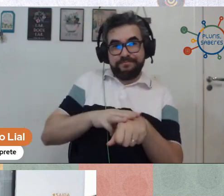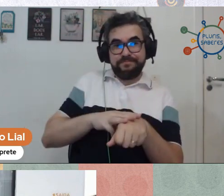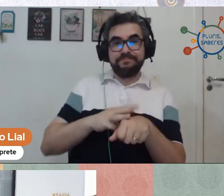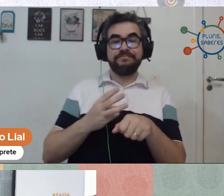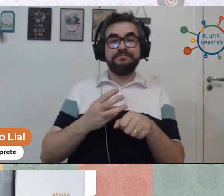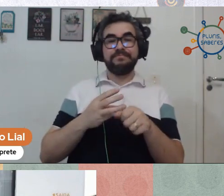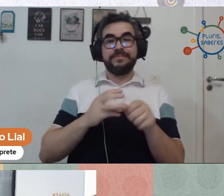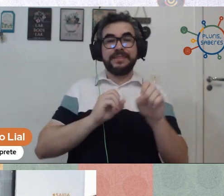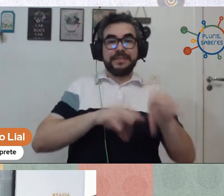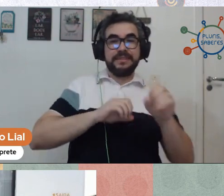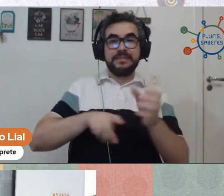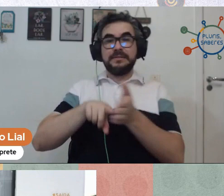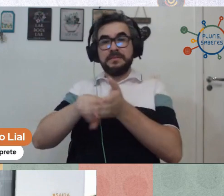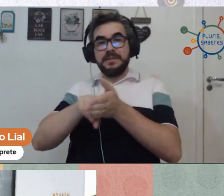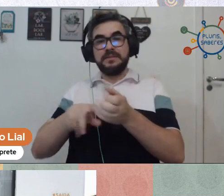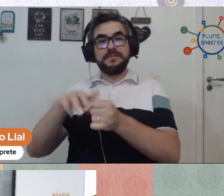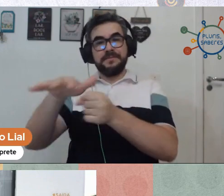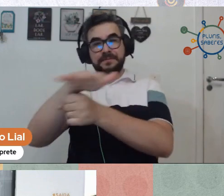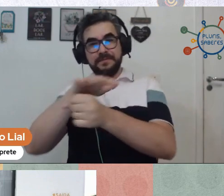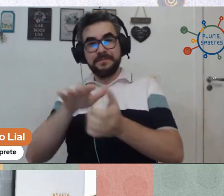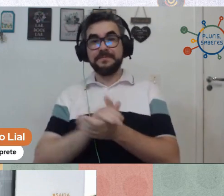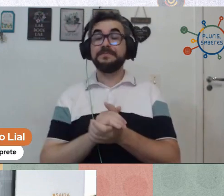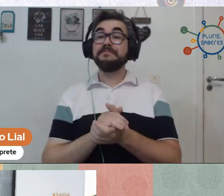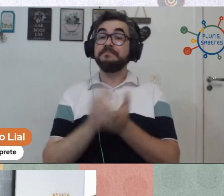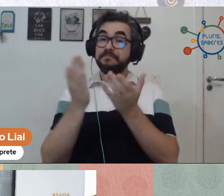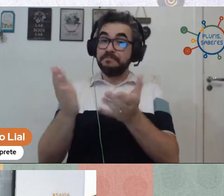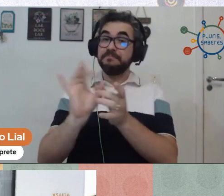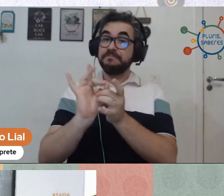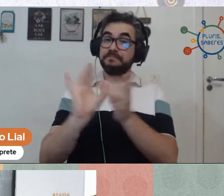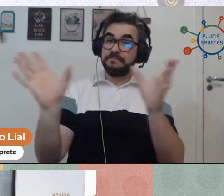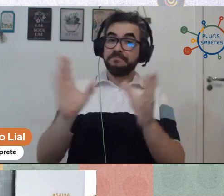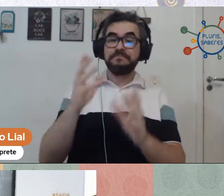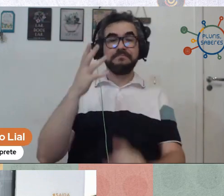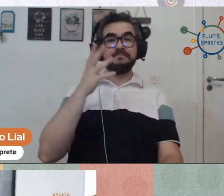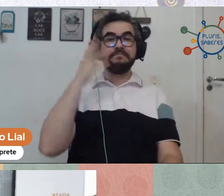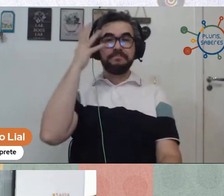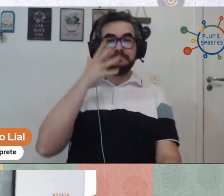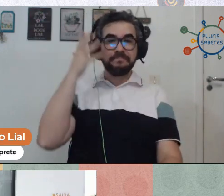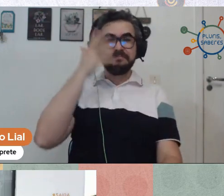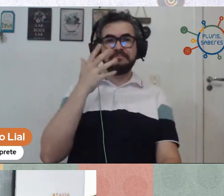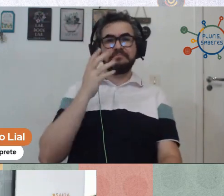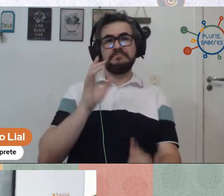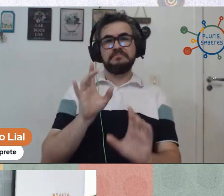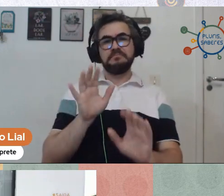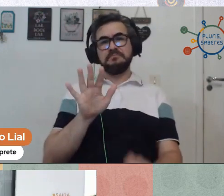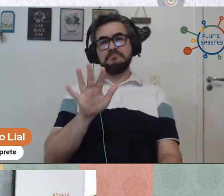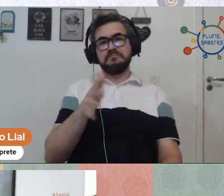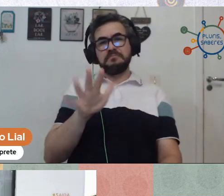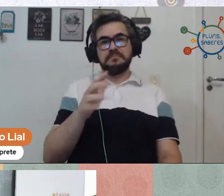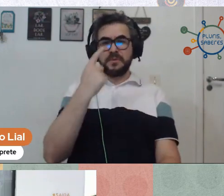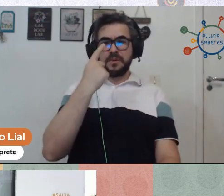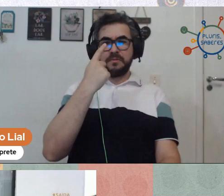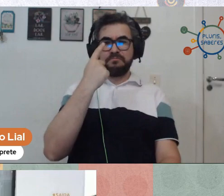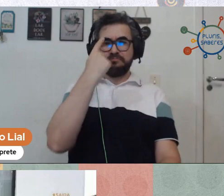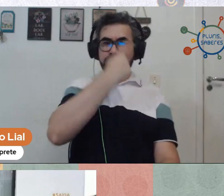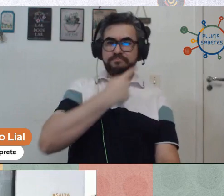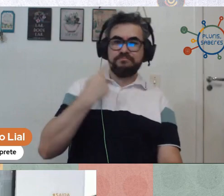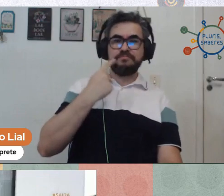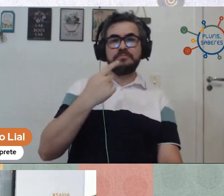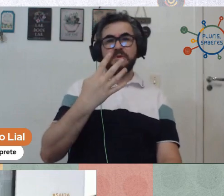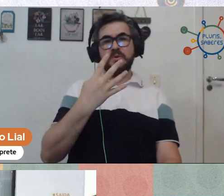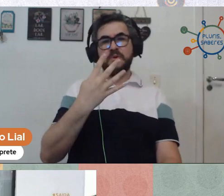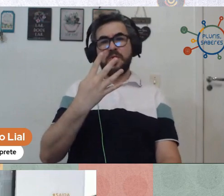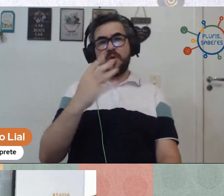palavra está com você, tem aí de 40 minutos a uma hora, tá? Lembrando a você que está aqui conosco, emitiremos certificado